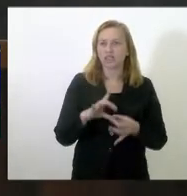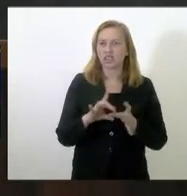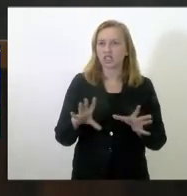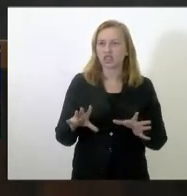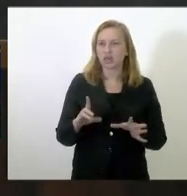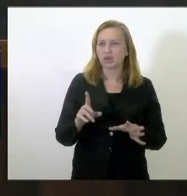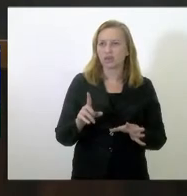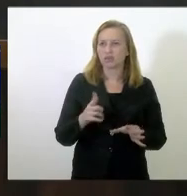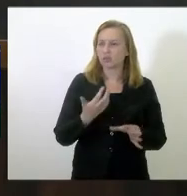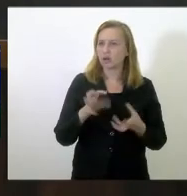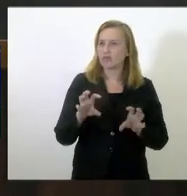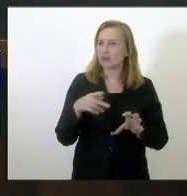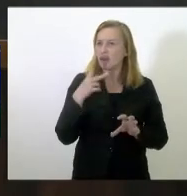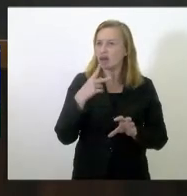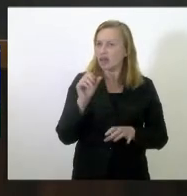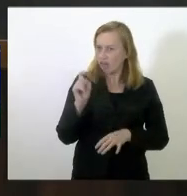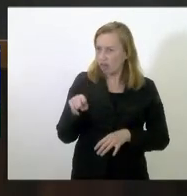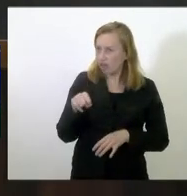isso?